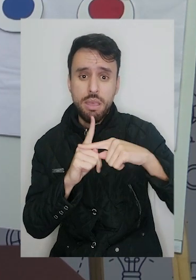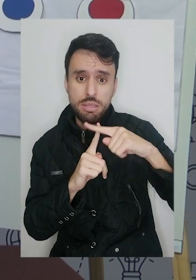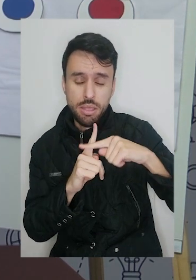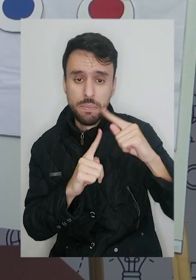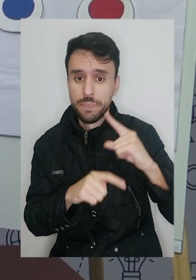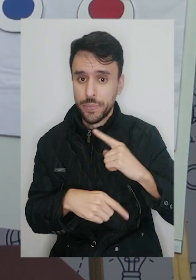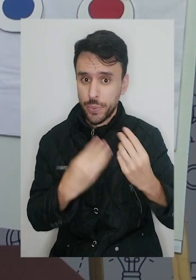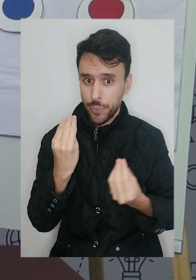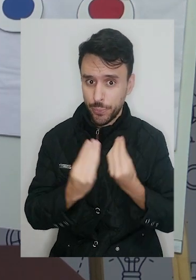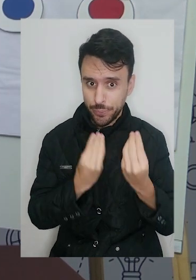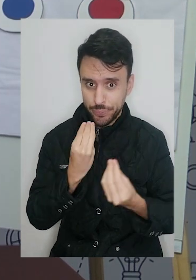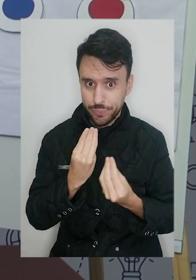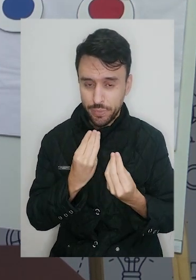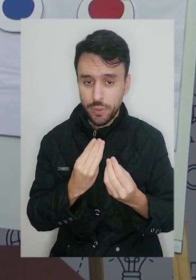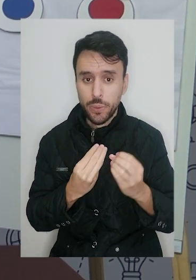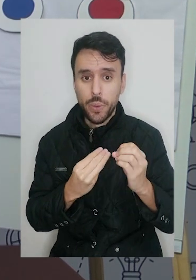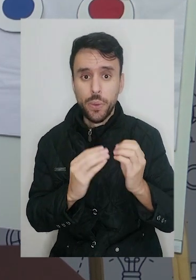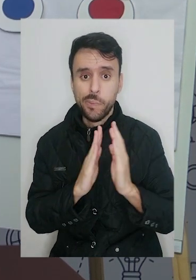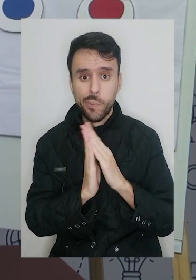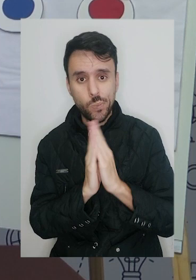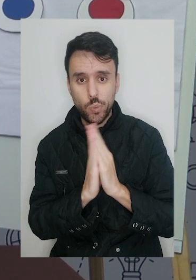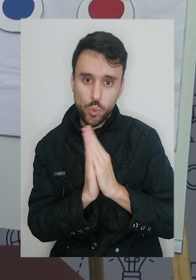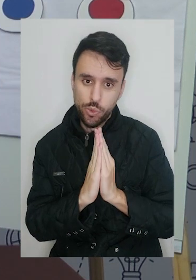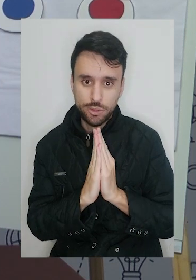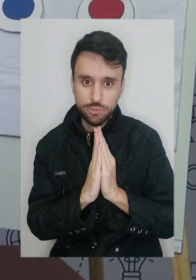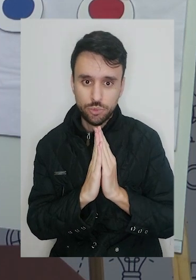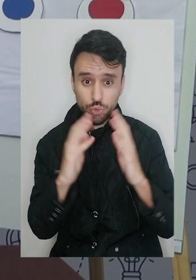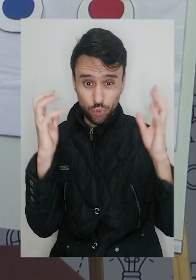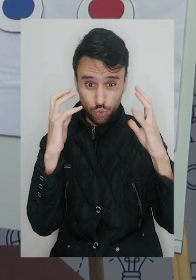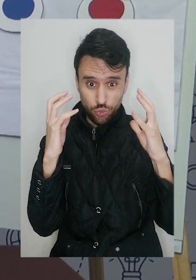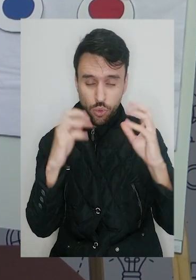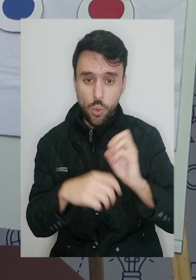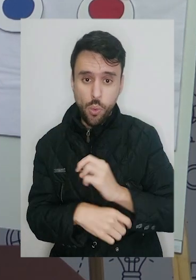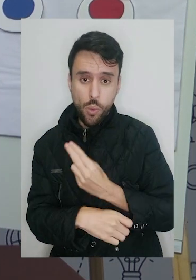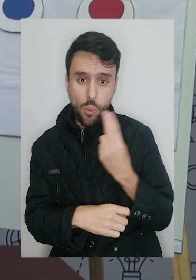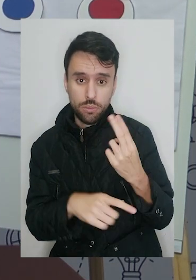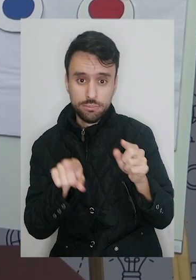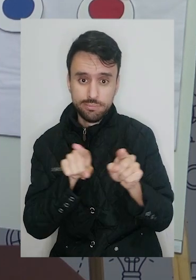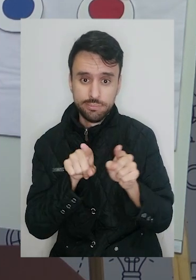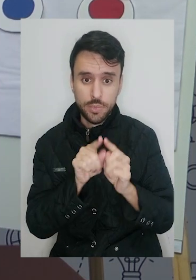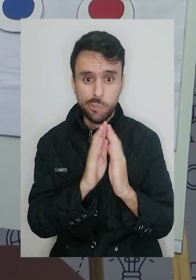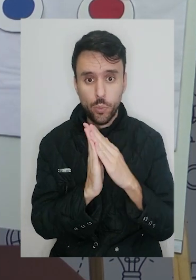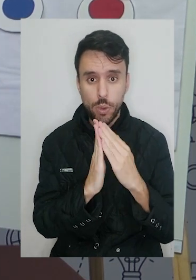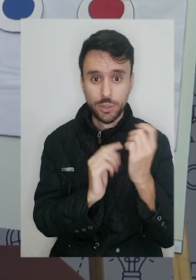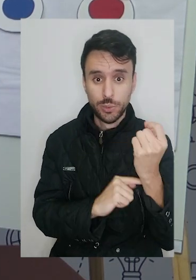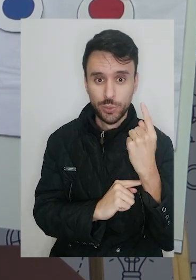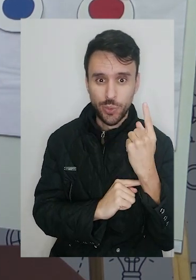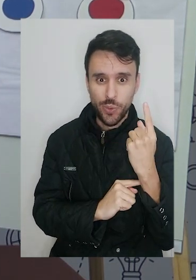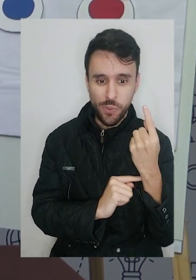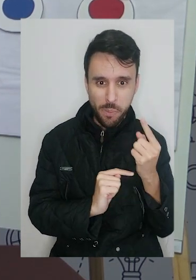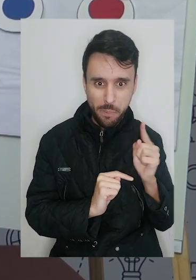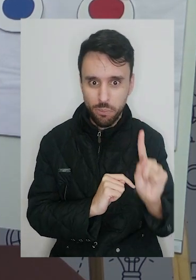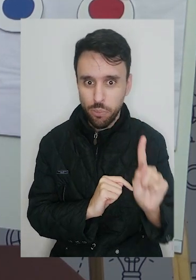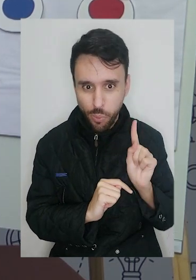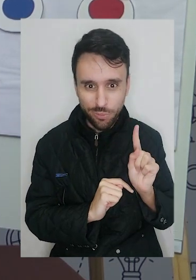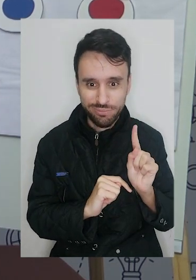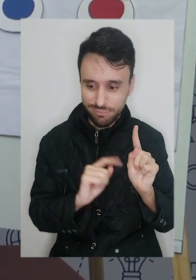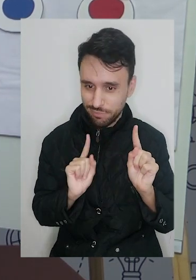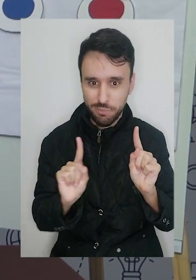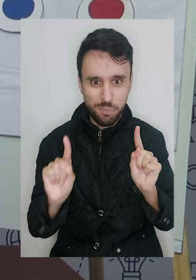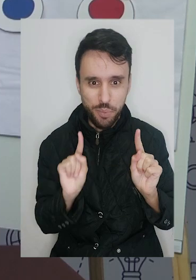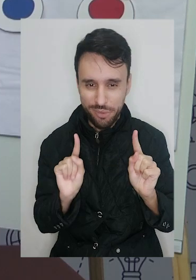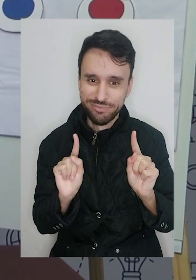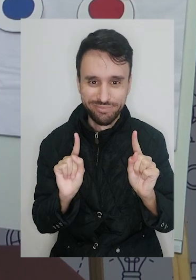e aí vai sair ou o bonequinho da chuva ou a bonequinha do sol. Não é a casinha que é um